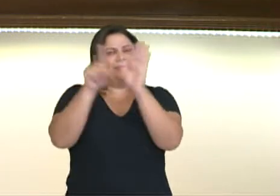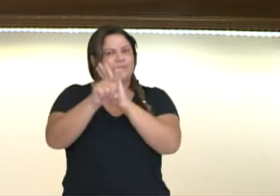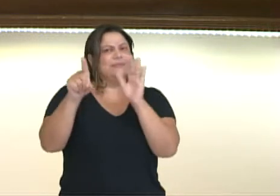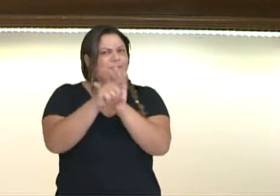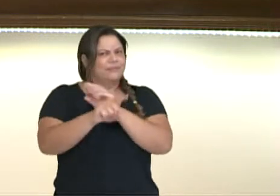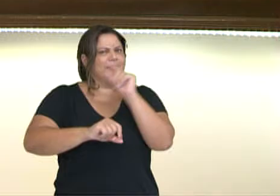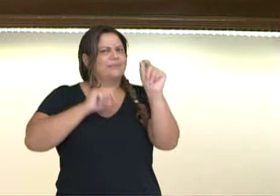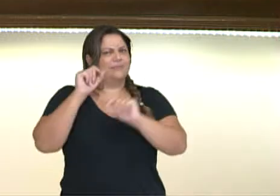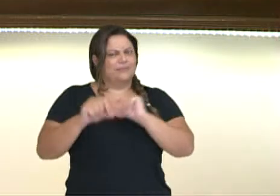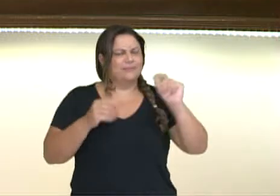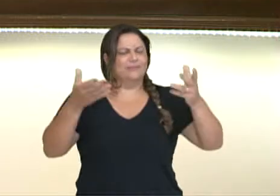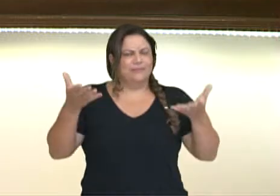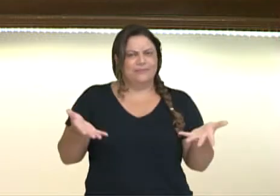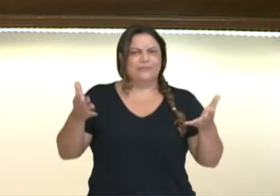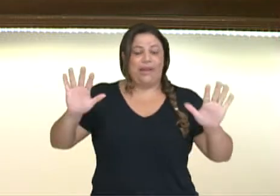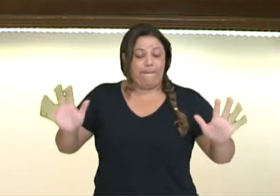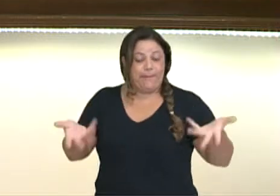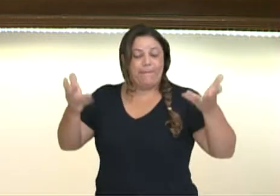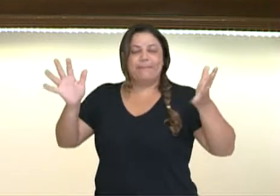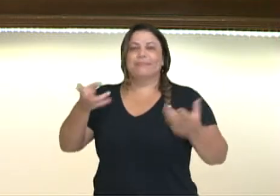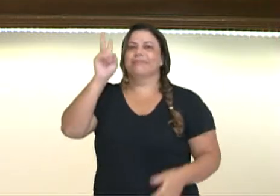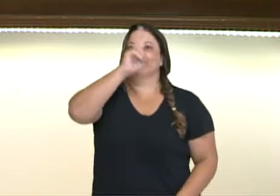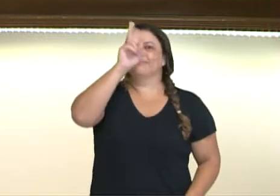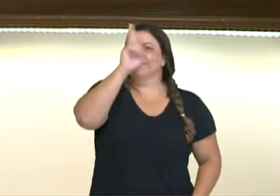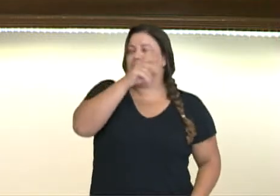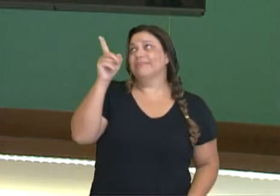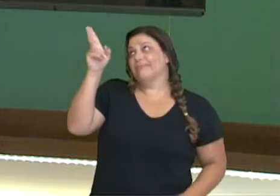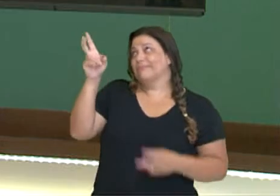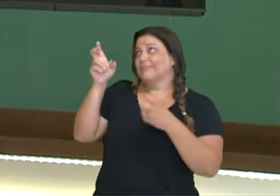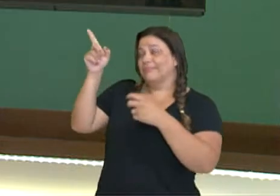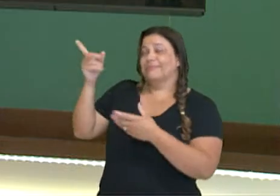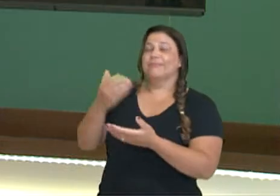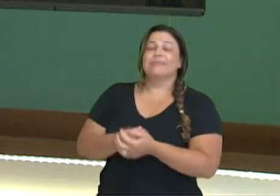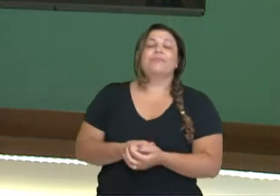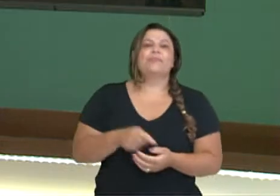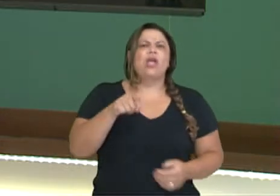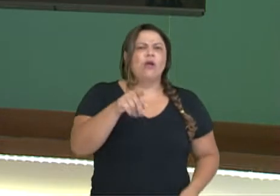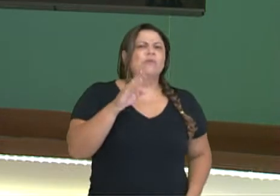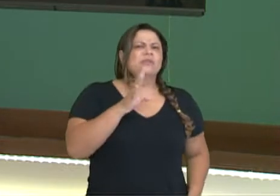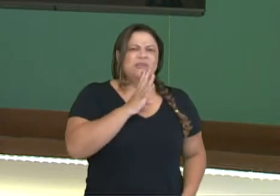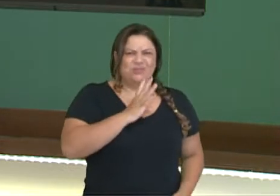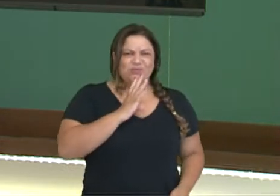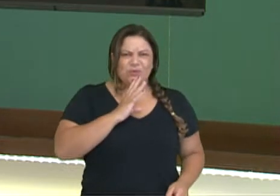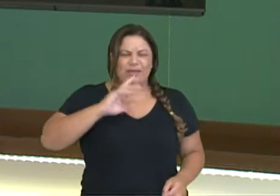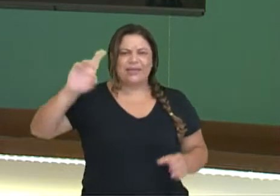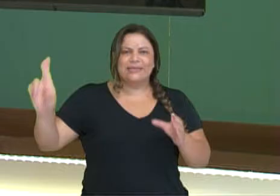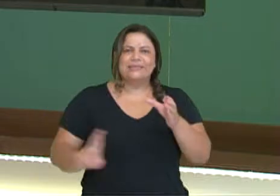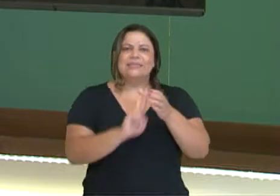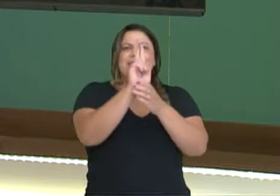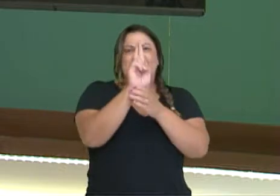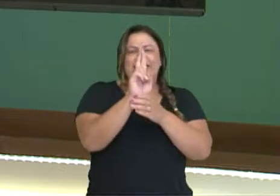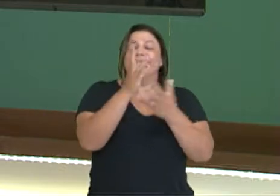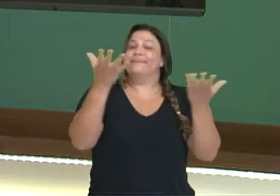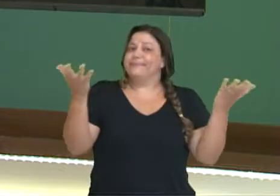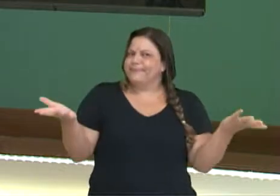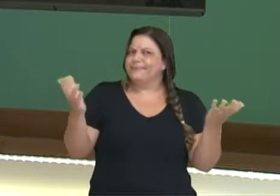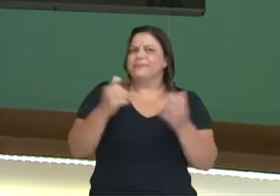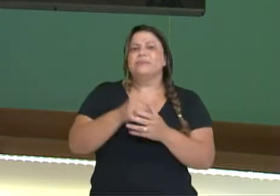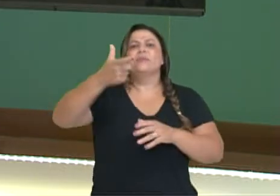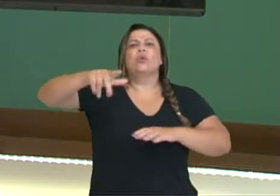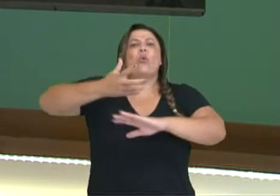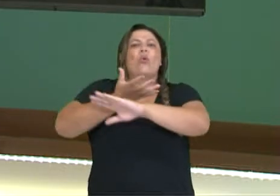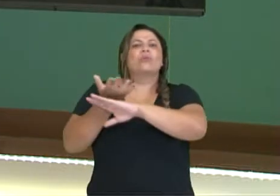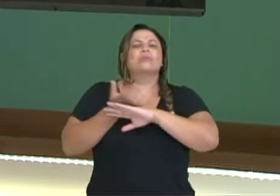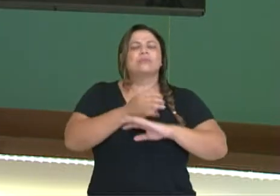perguntinhas para poder ativar a memória de vocês. Vem aqui comigo. Você já ouviu falar em Renascimento alguma vez? Em alguma outra disciplina,